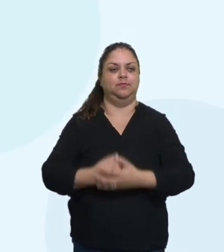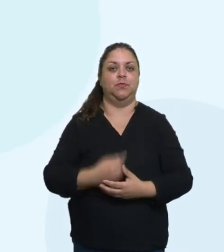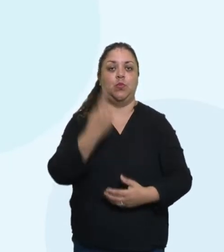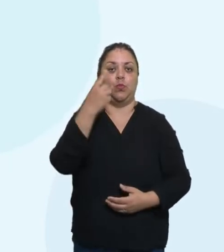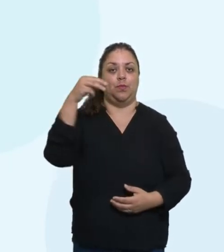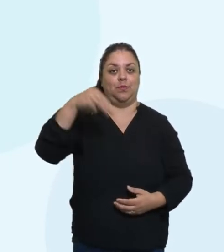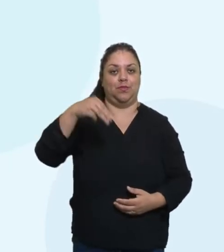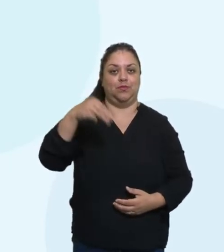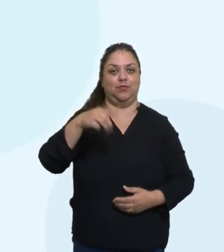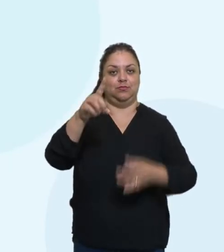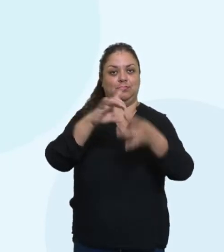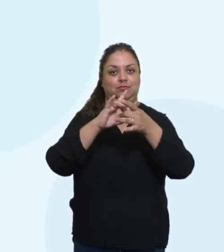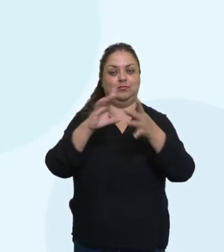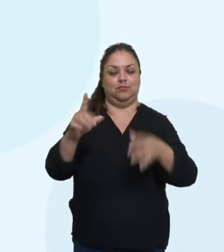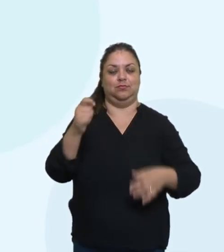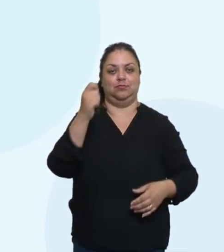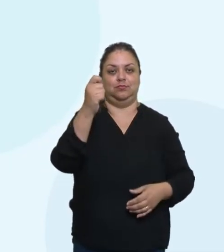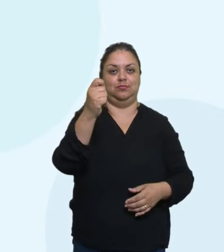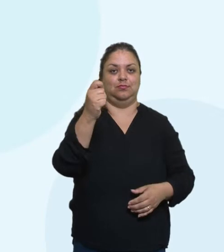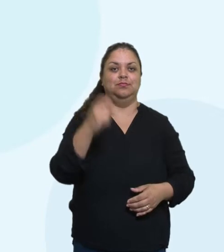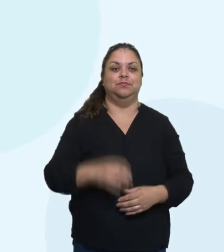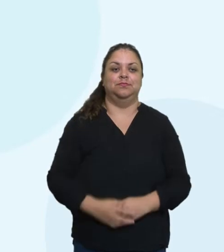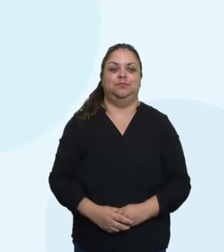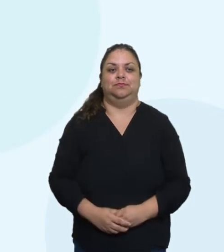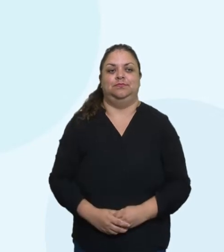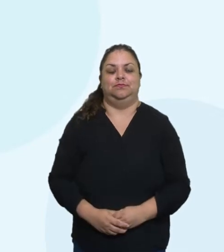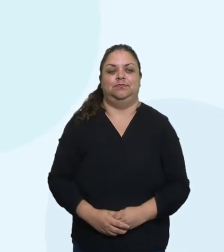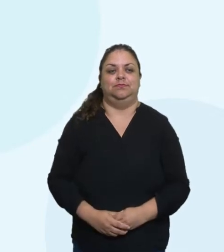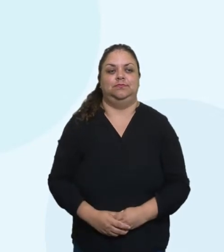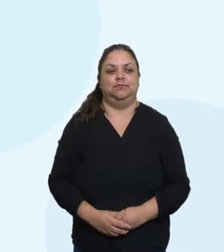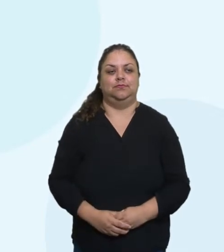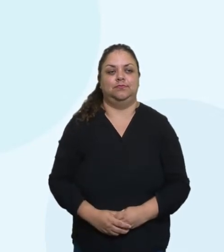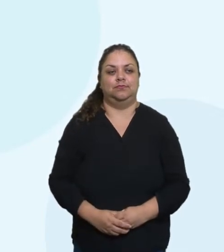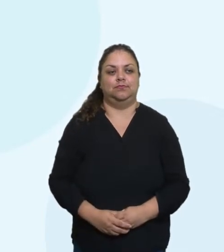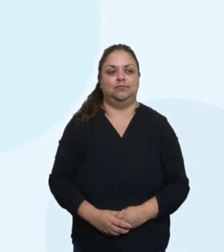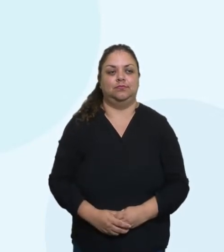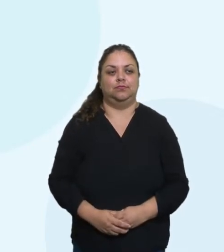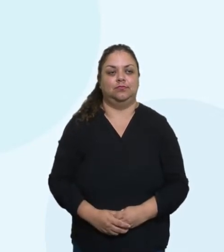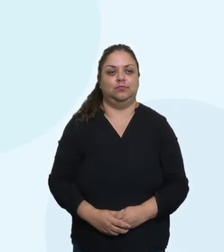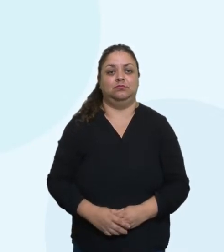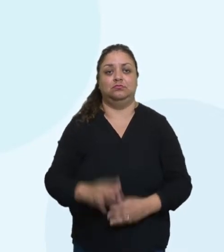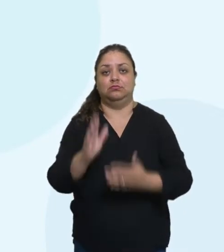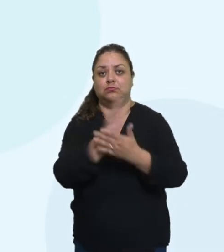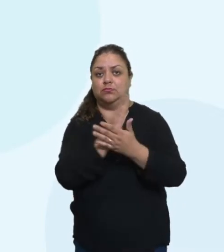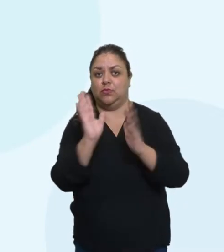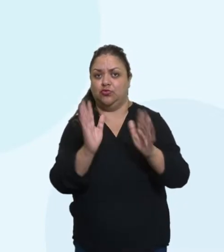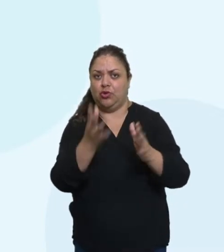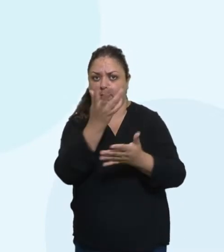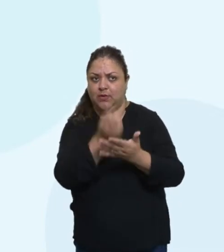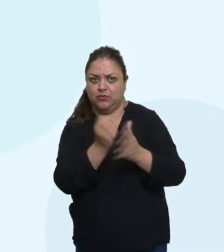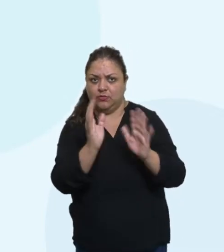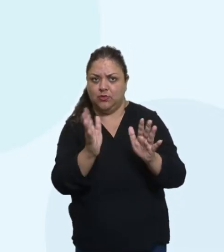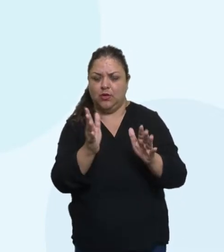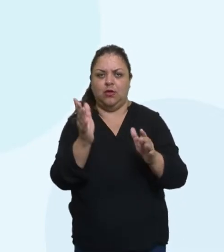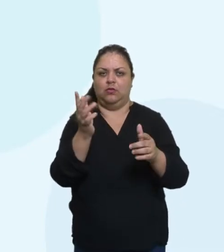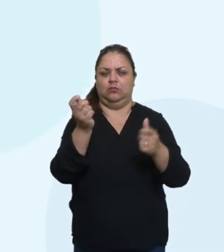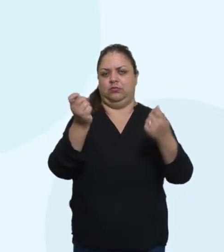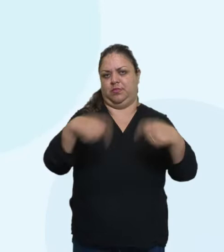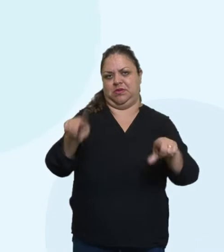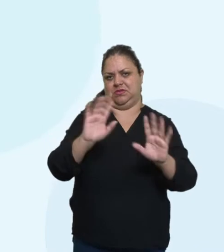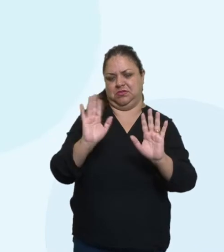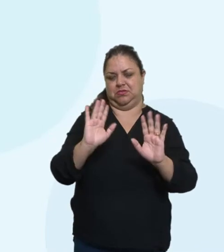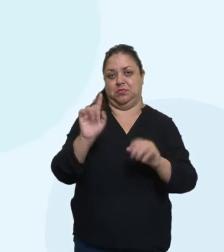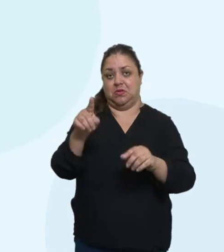minutinho aí para que vocês a baixar esse documento aqueles que já baixaram tudo bem que não baixou em caso